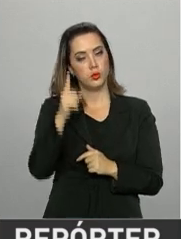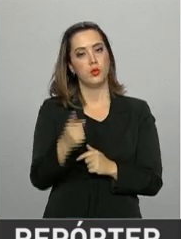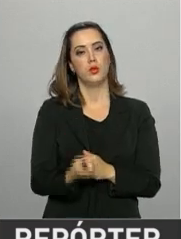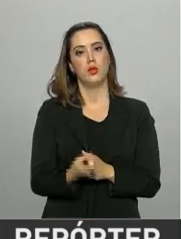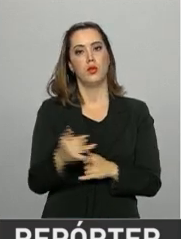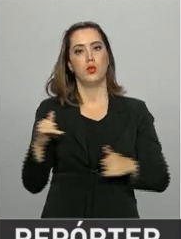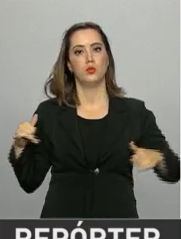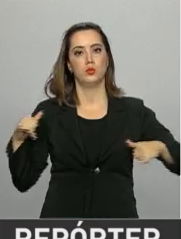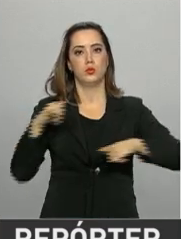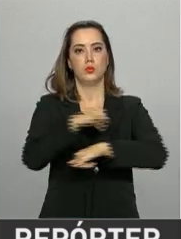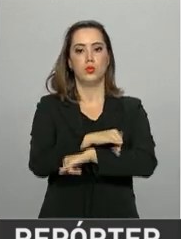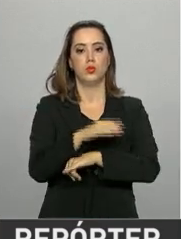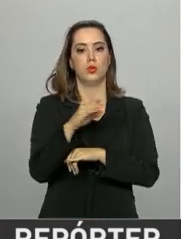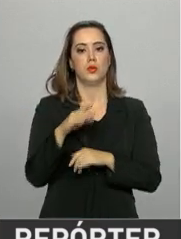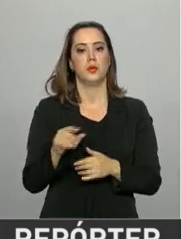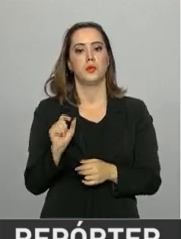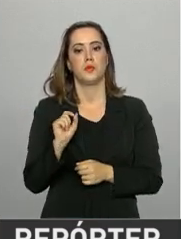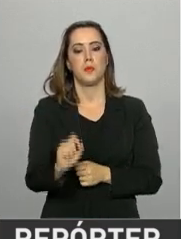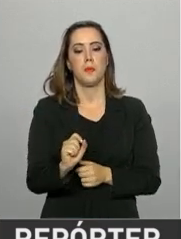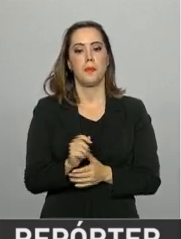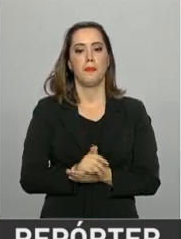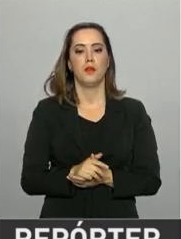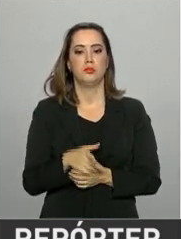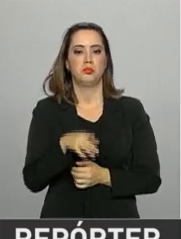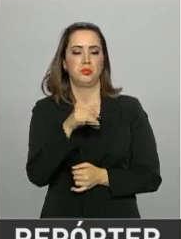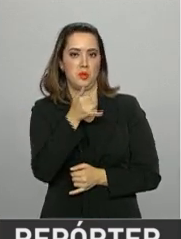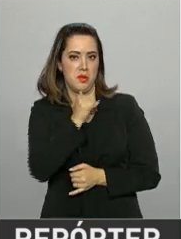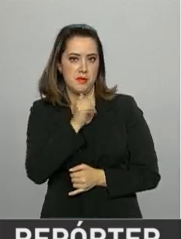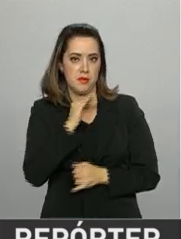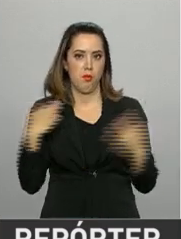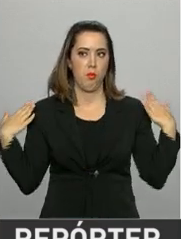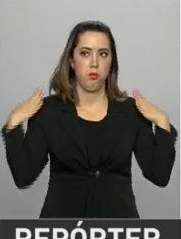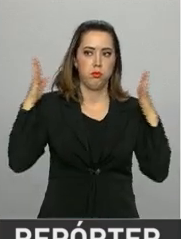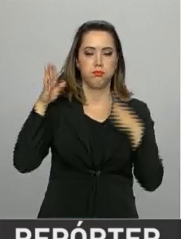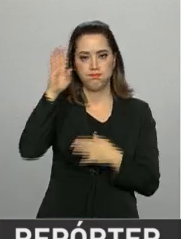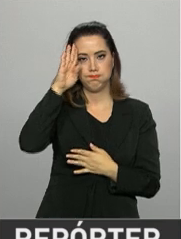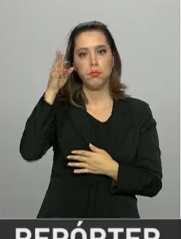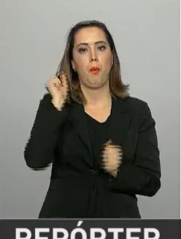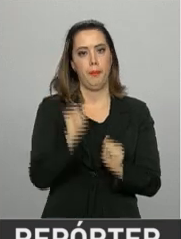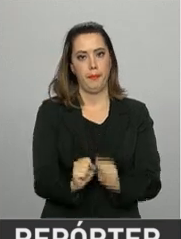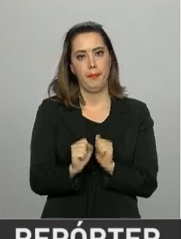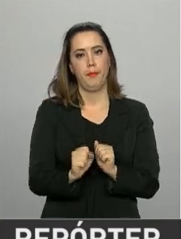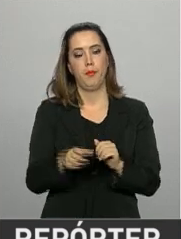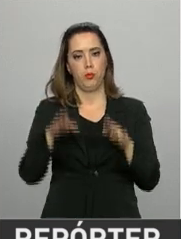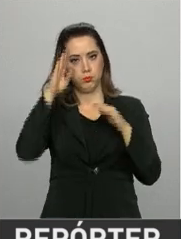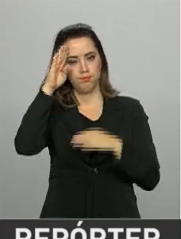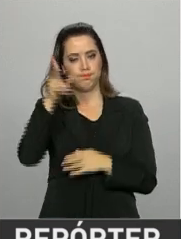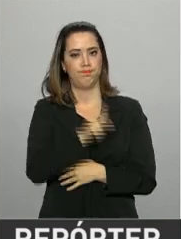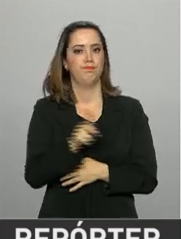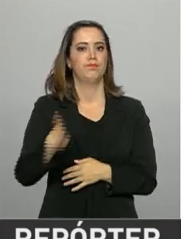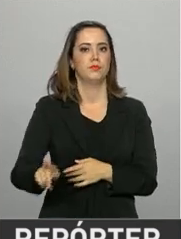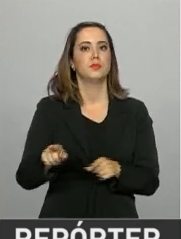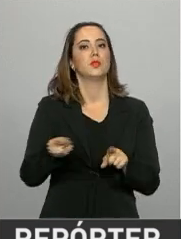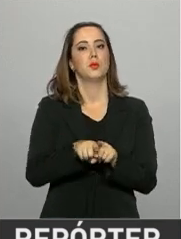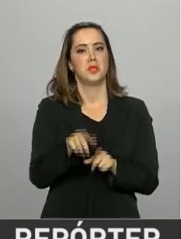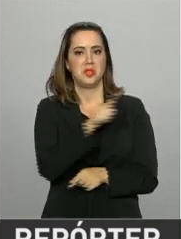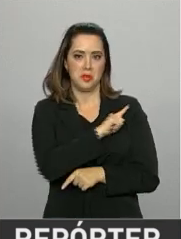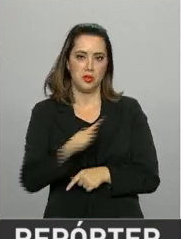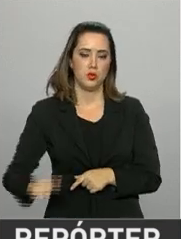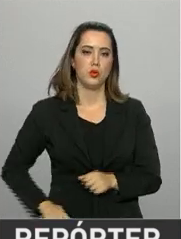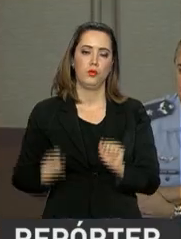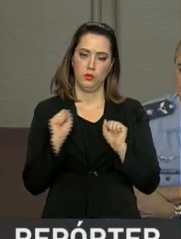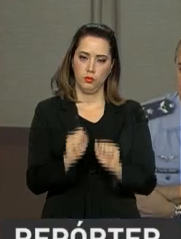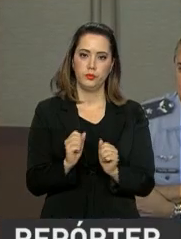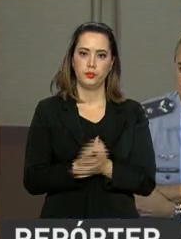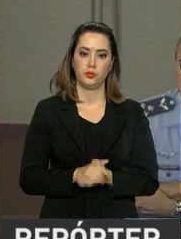Defesa Aeroespacial Brasileiro, como Forças Armadas, órgãos de segurança pública, chefes de Estado e autoridades, por